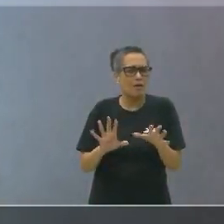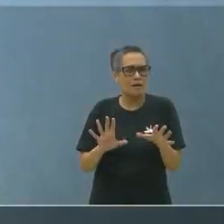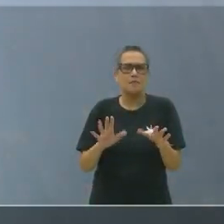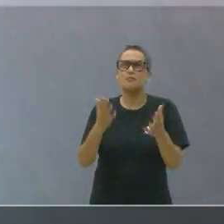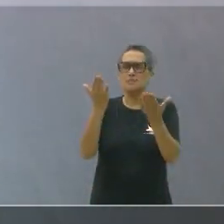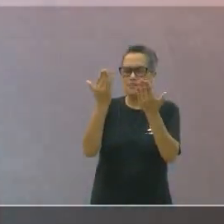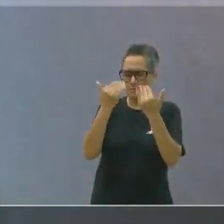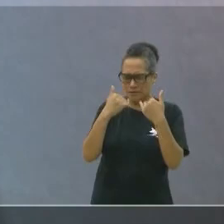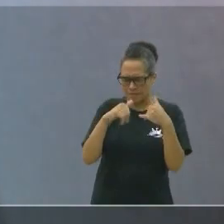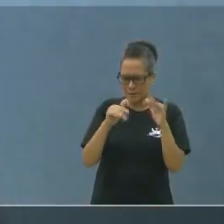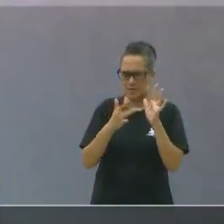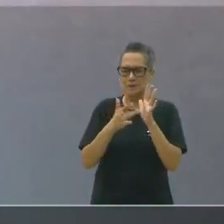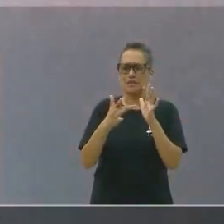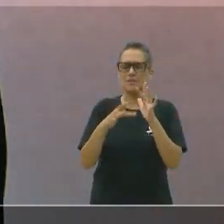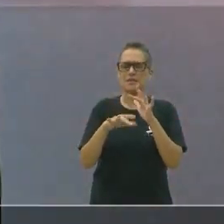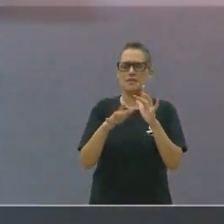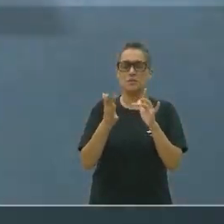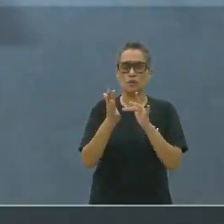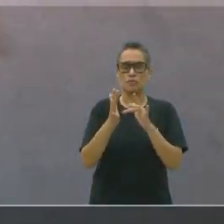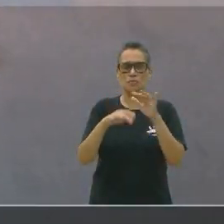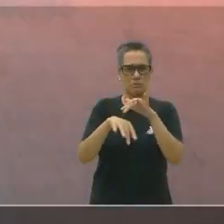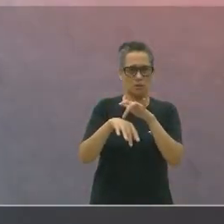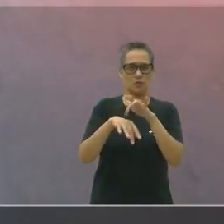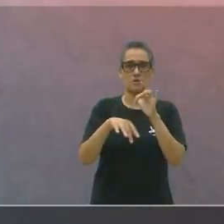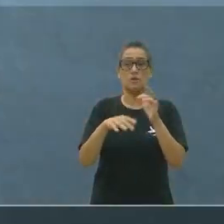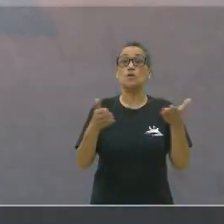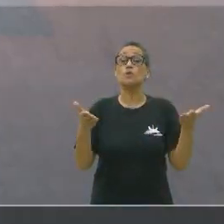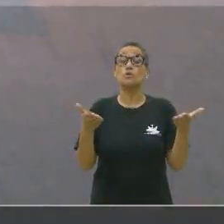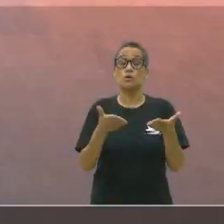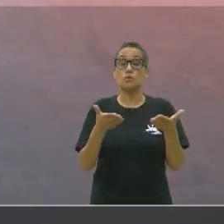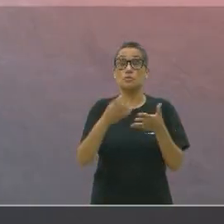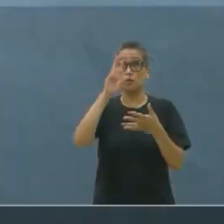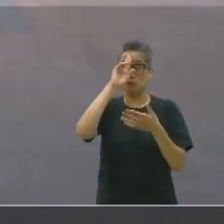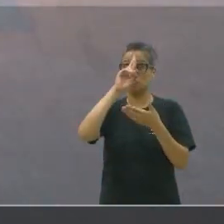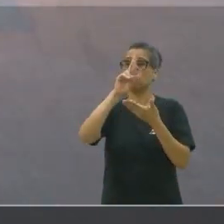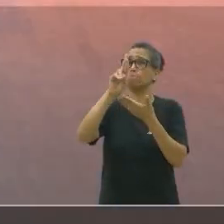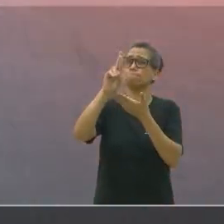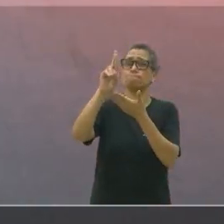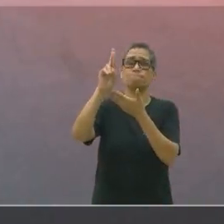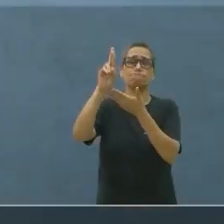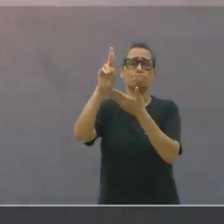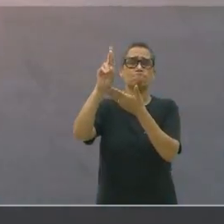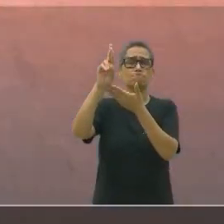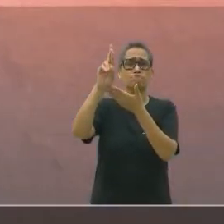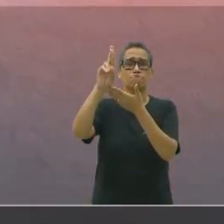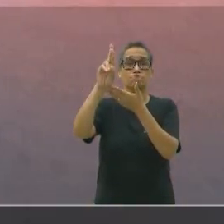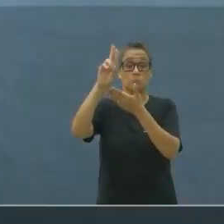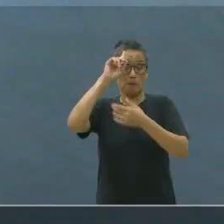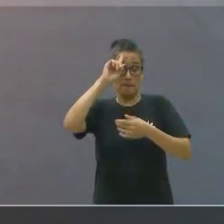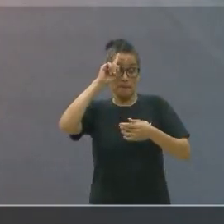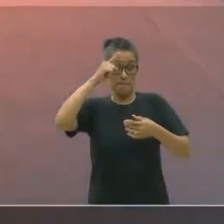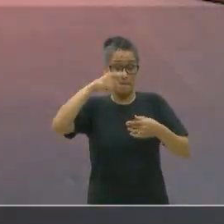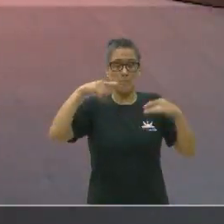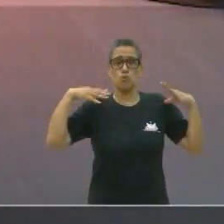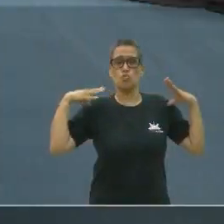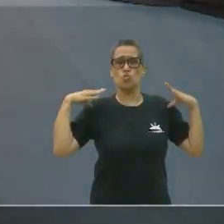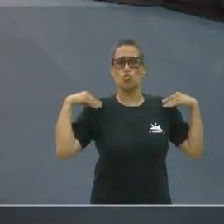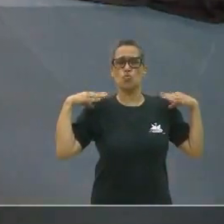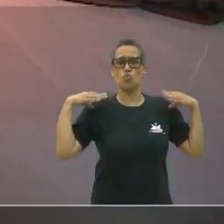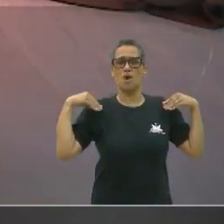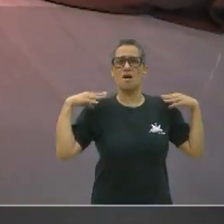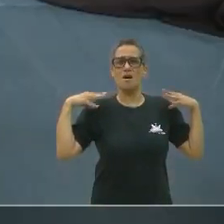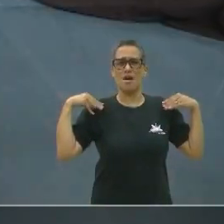ele. Hoje, o Senhor deu ordem aos seus anjos para que